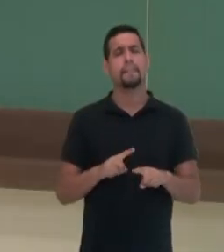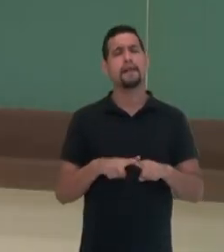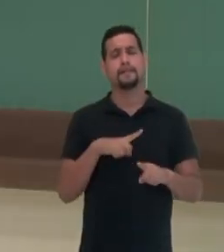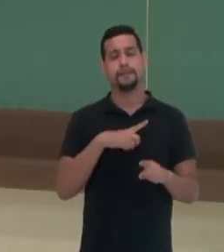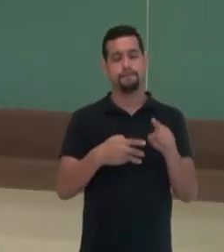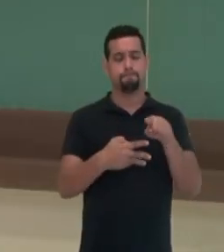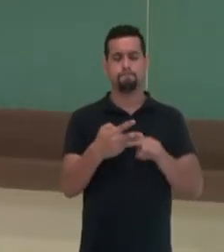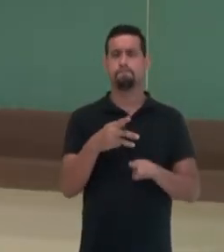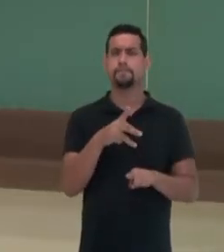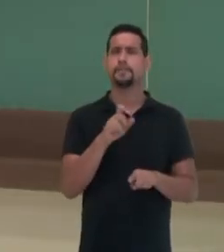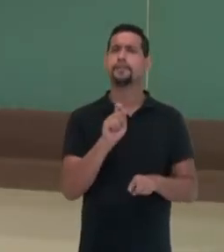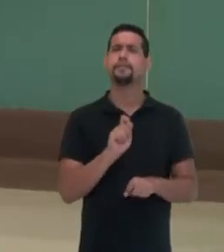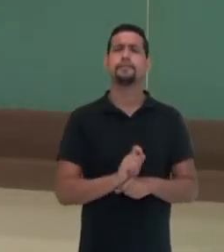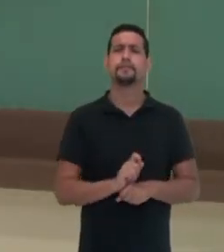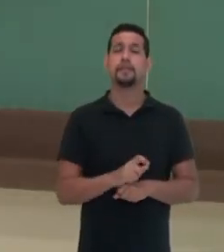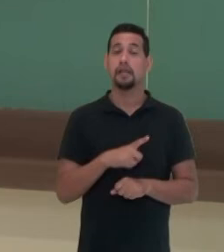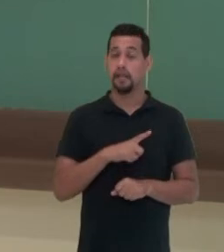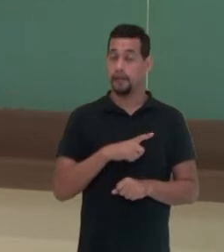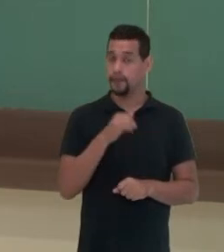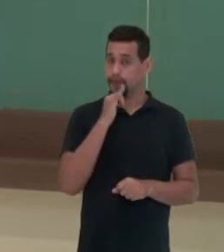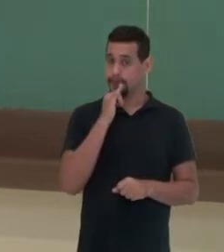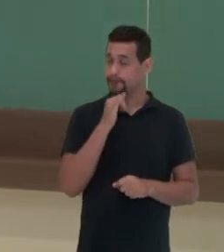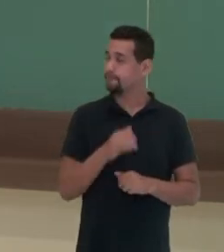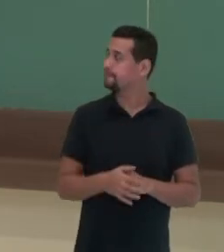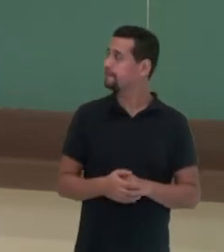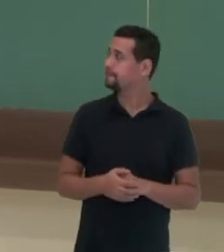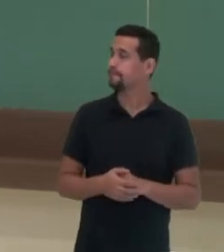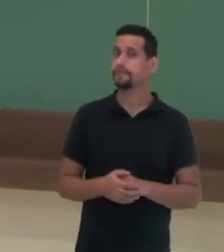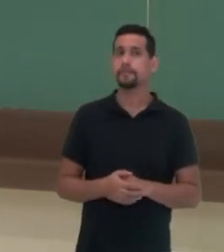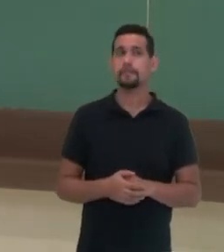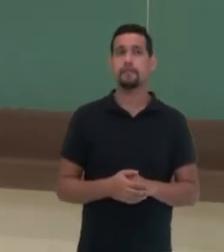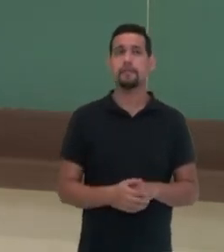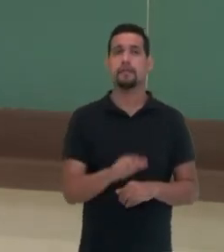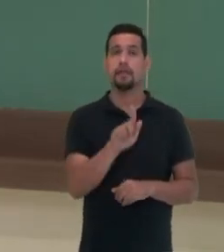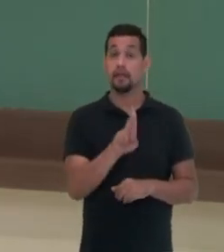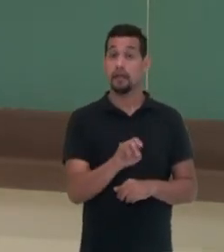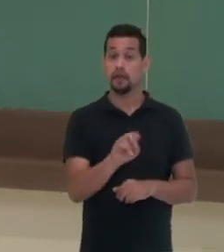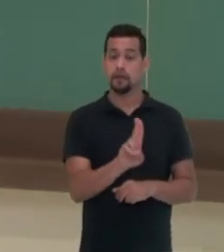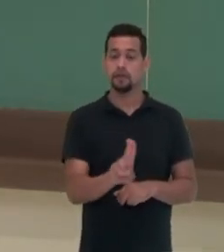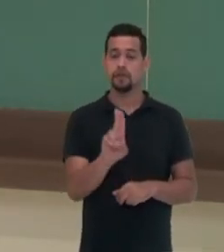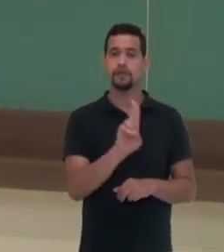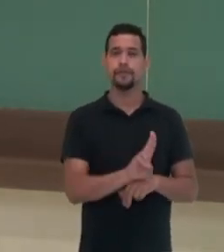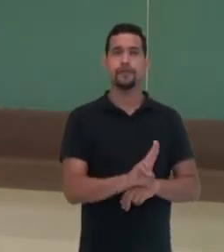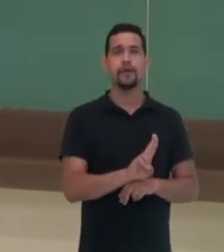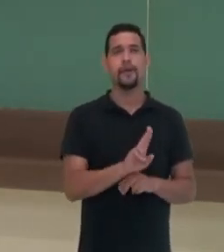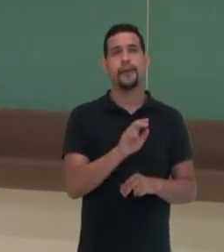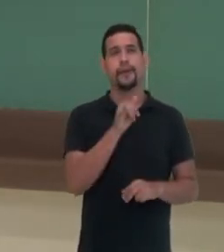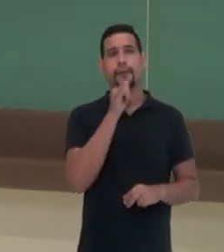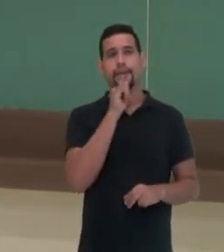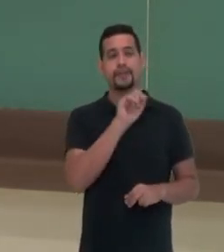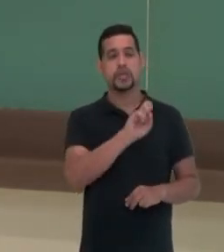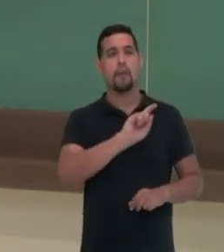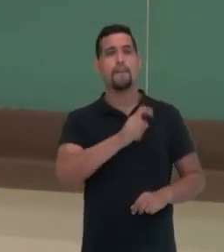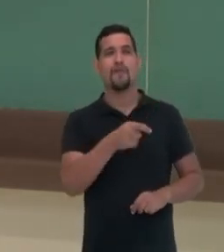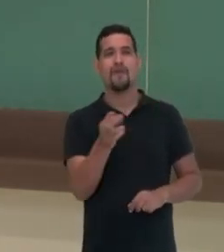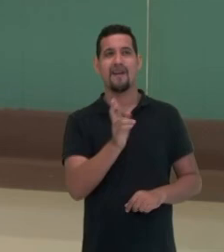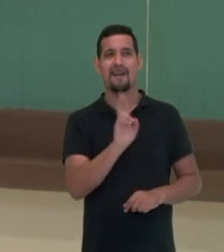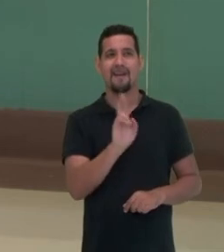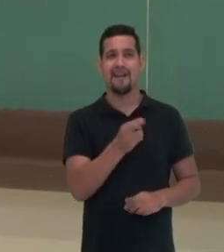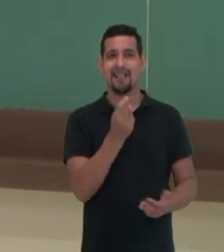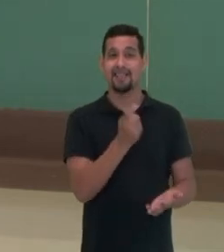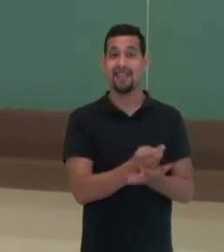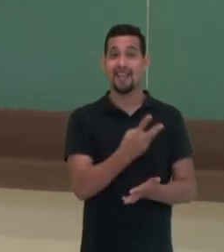para você. O que nós temos? Temos o seguinte. Guilherme aplicou R$5.000 à taxa de 3% ao mês durante